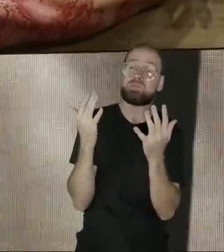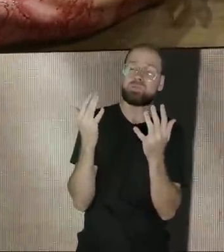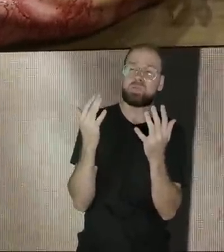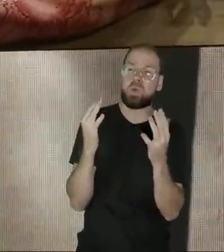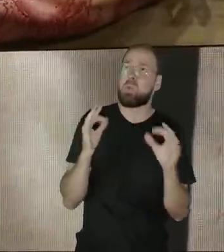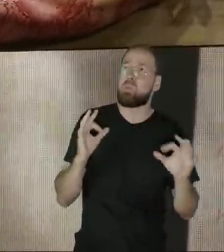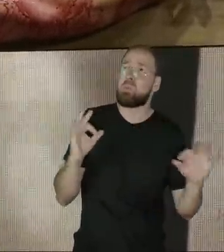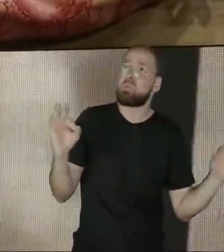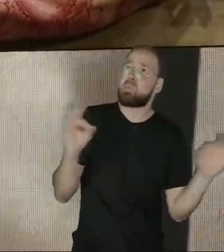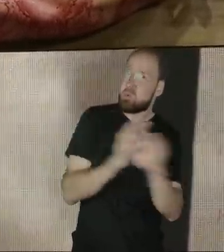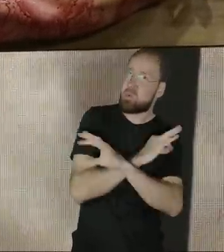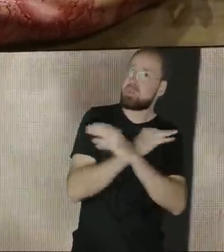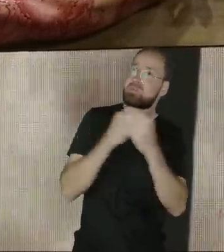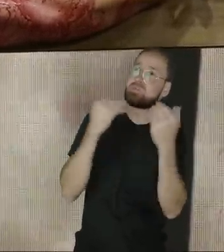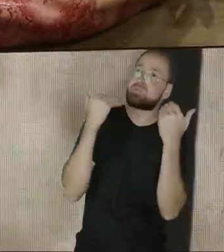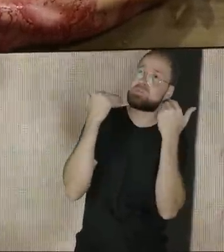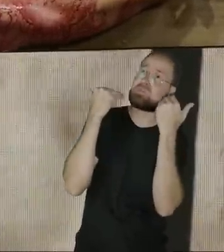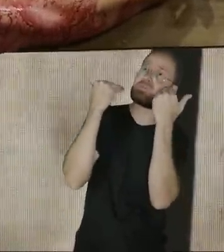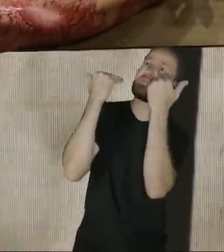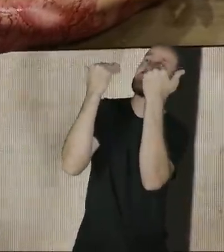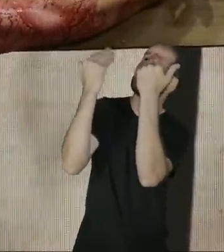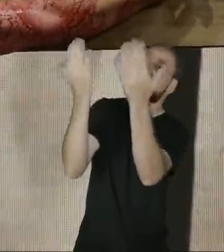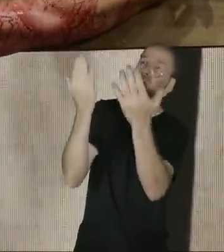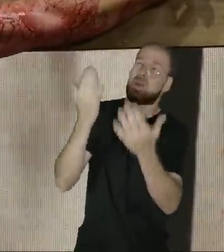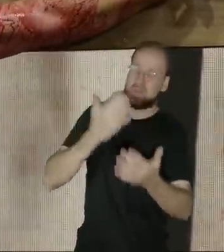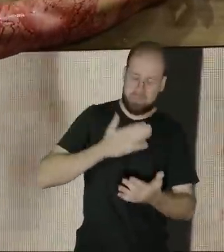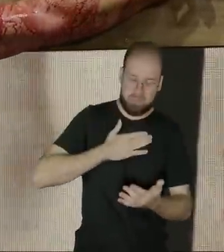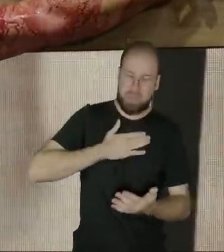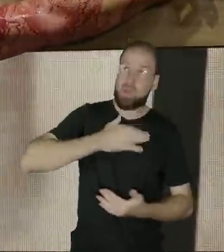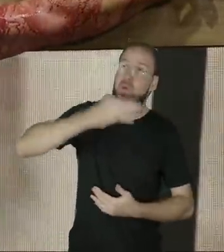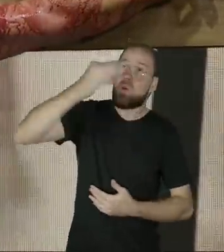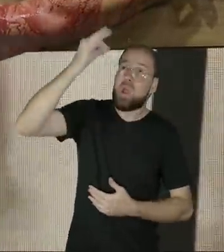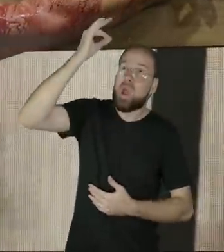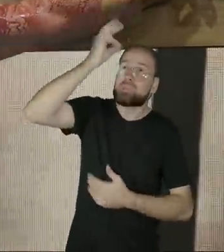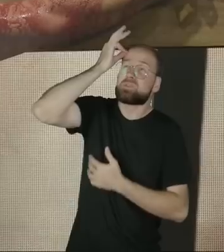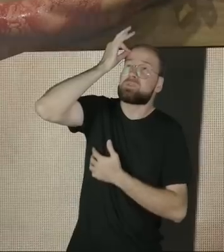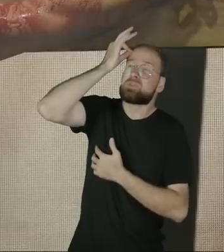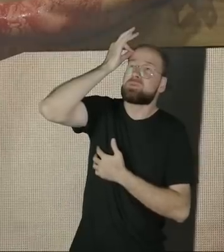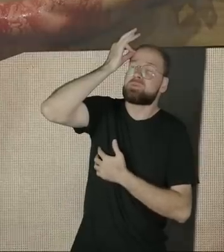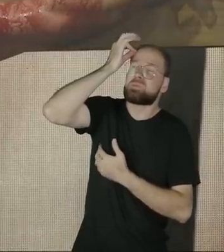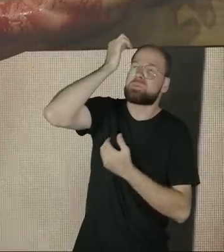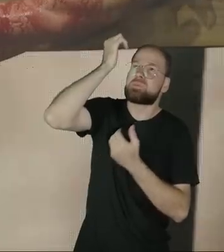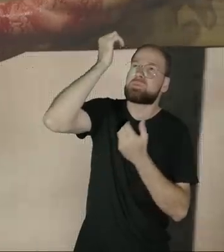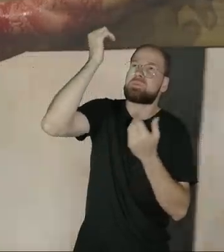entrego o meu espírito.